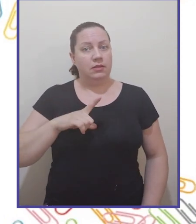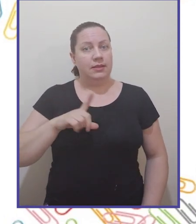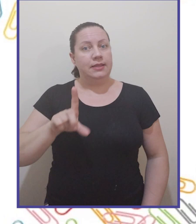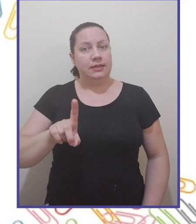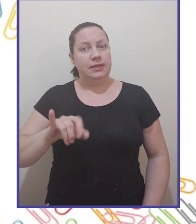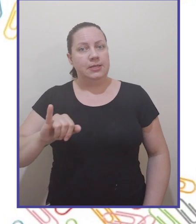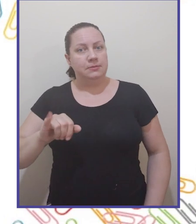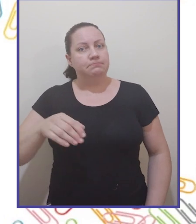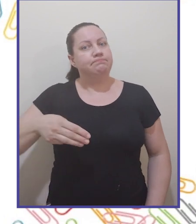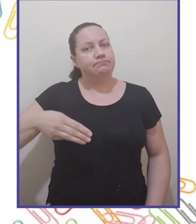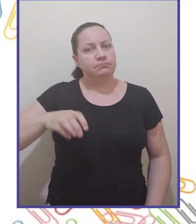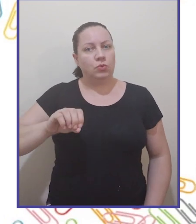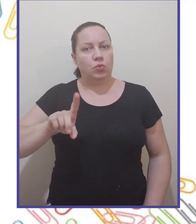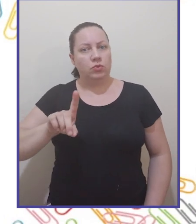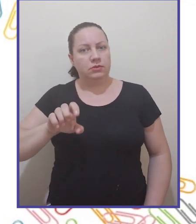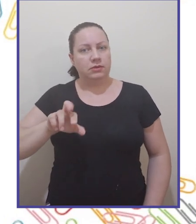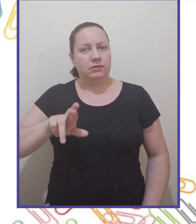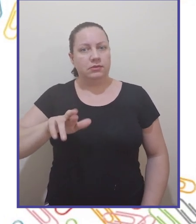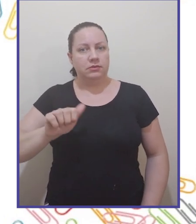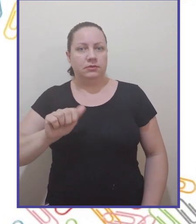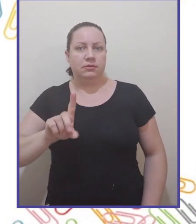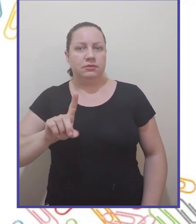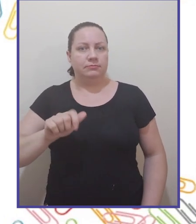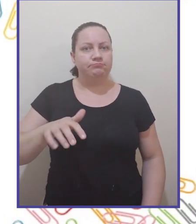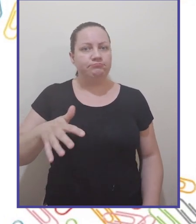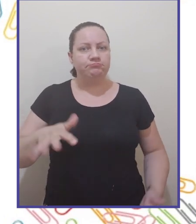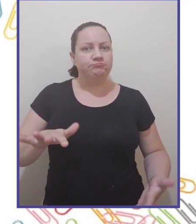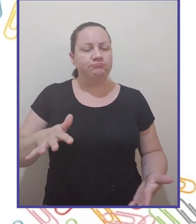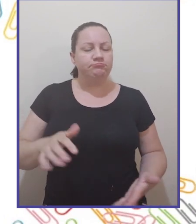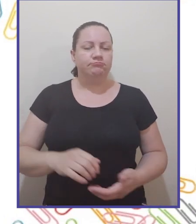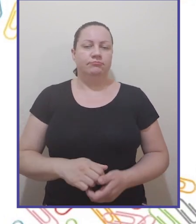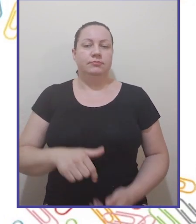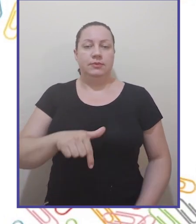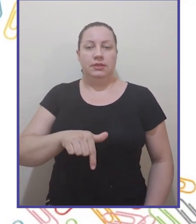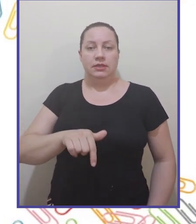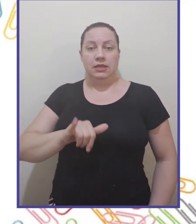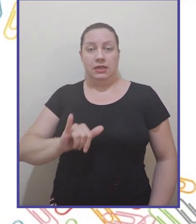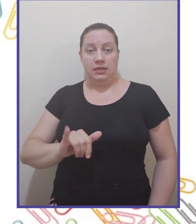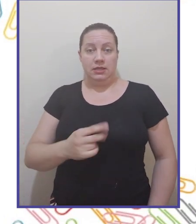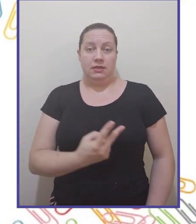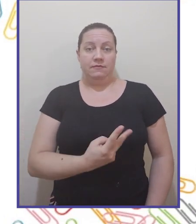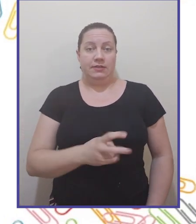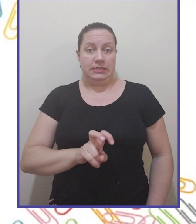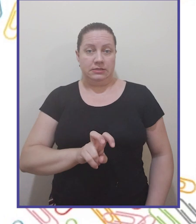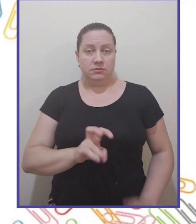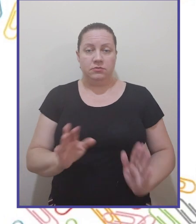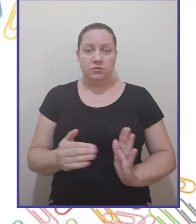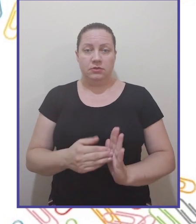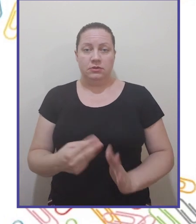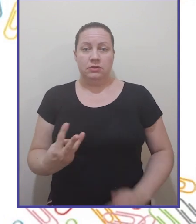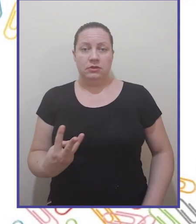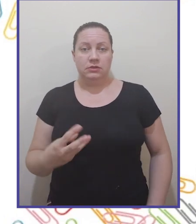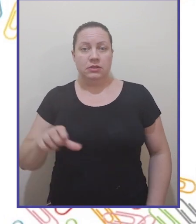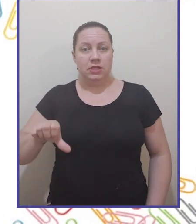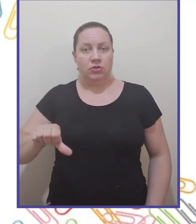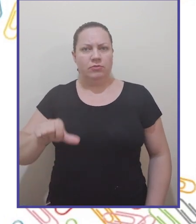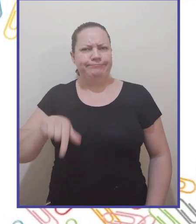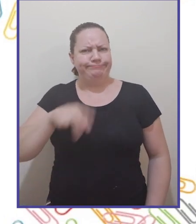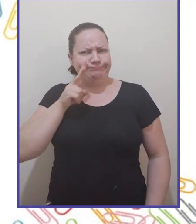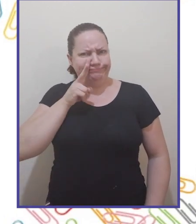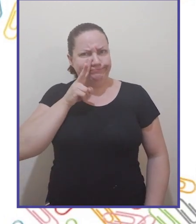moderada. As que possuem um QI de 25 a 39 têm uma DI